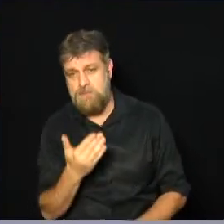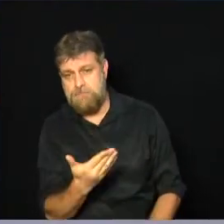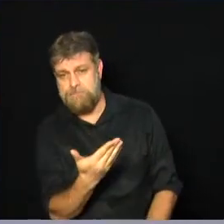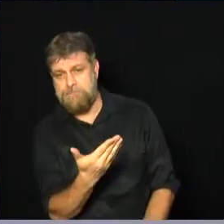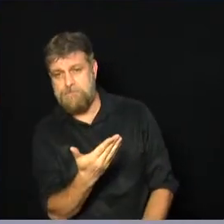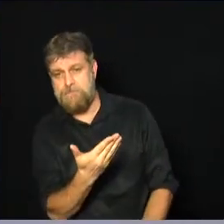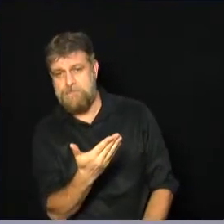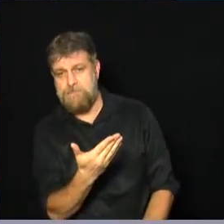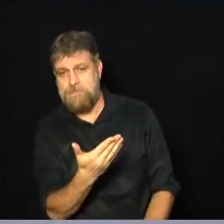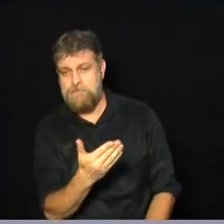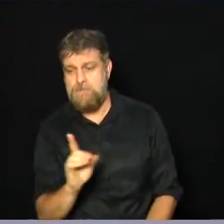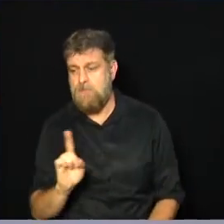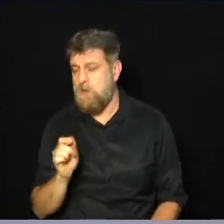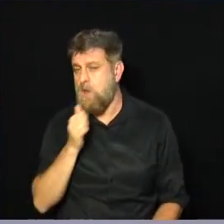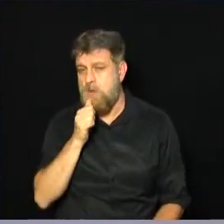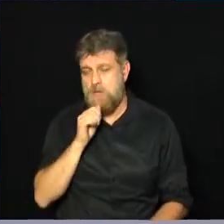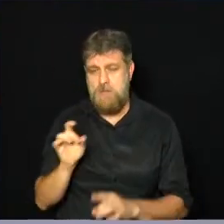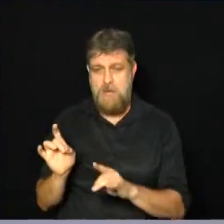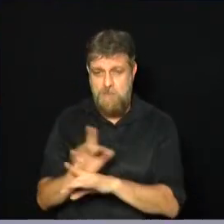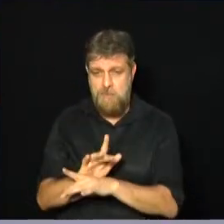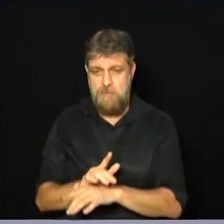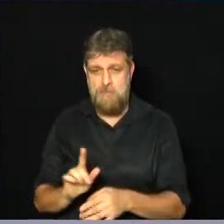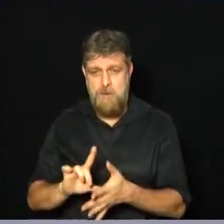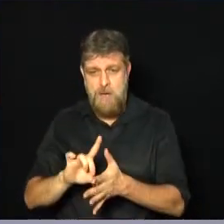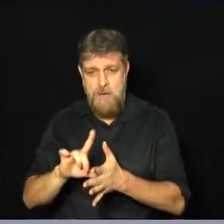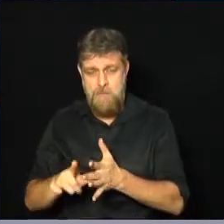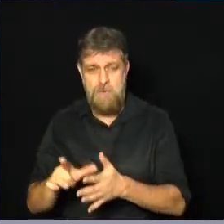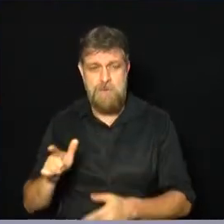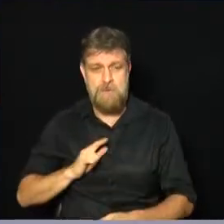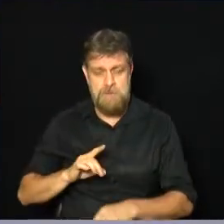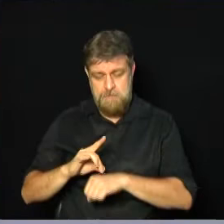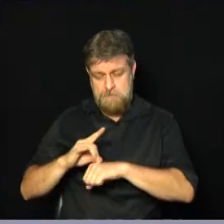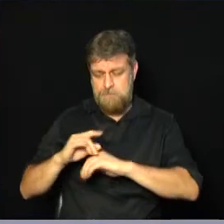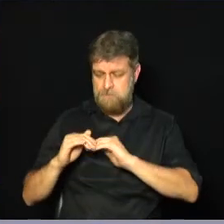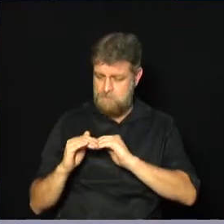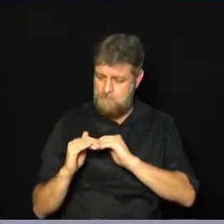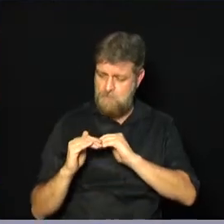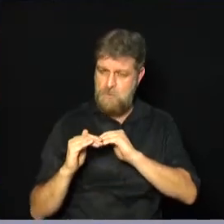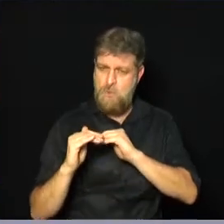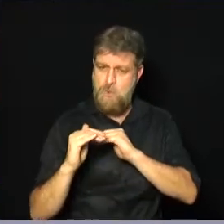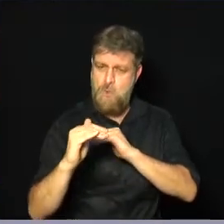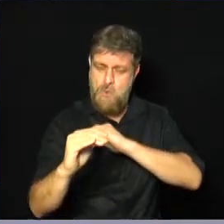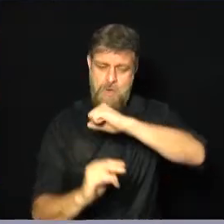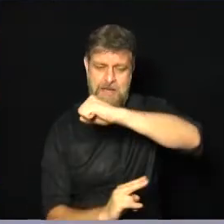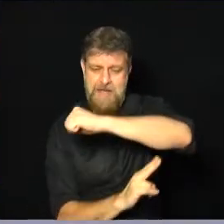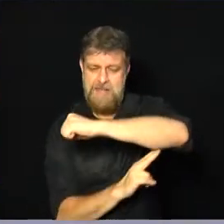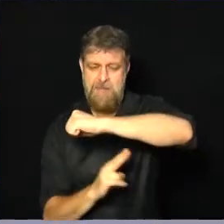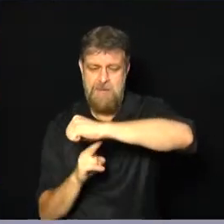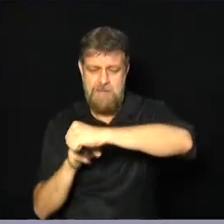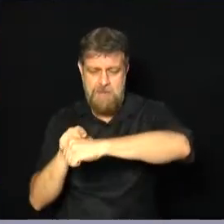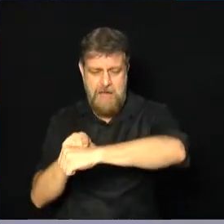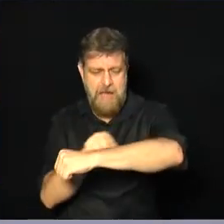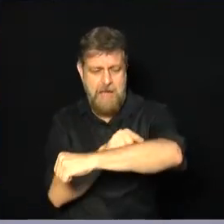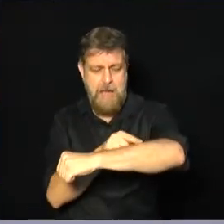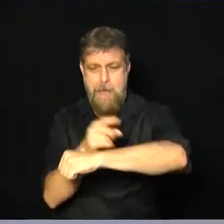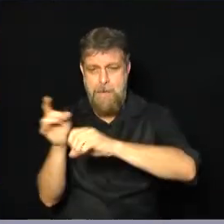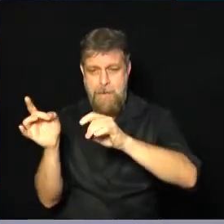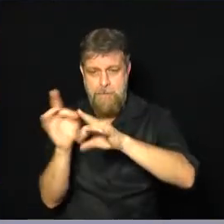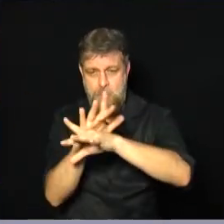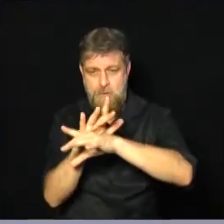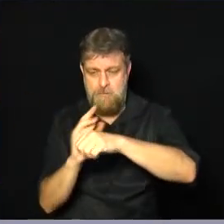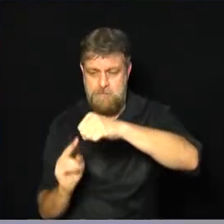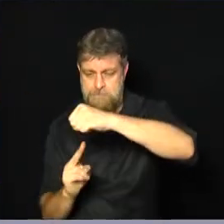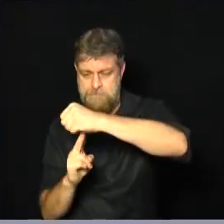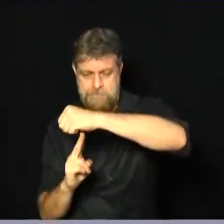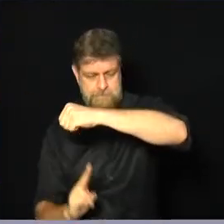ele realmente não está liberado. Vai estar assim que o pavimento do tablado do viaduto for concluído e as cabeceiras do viaduto também